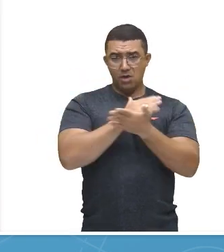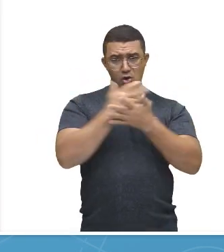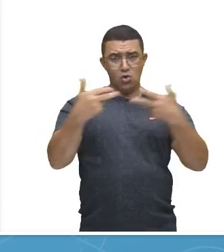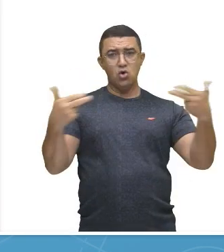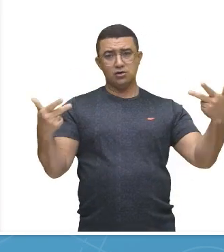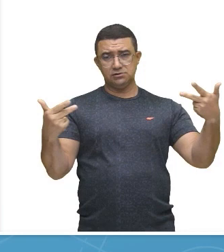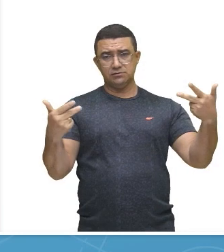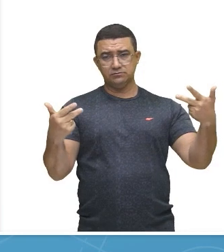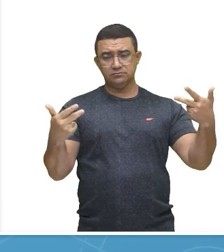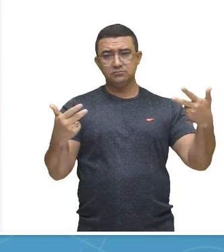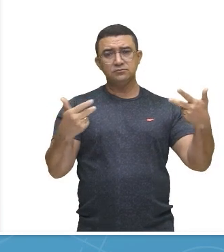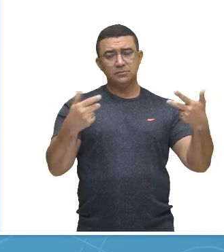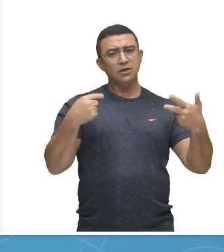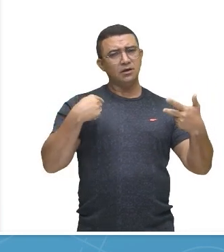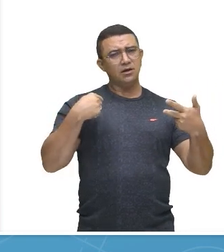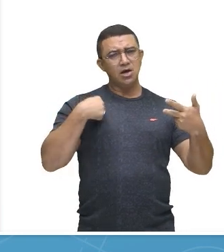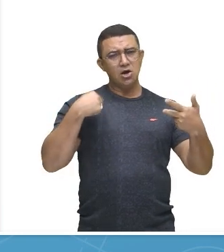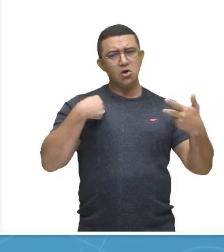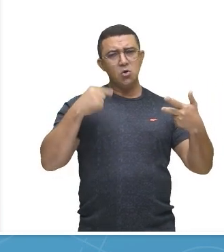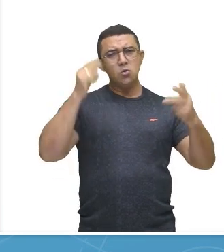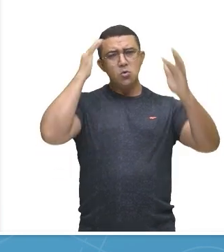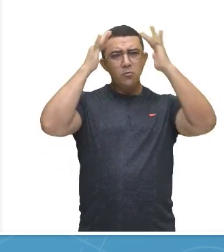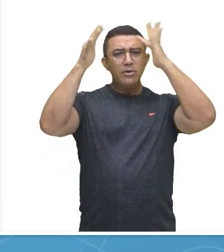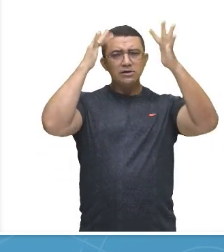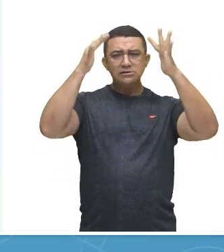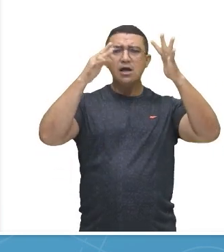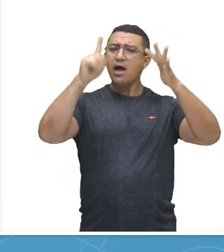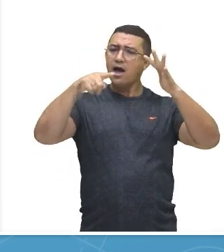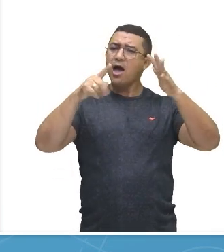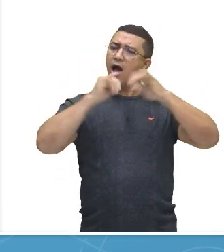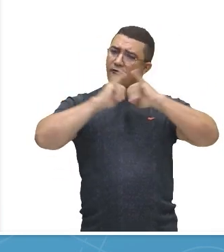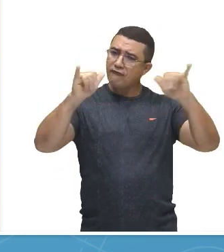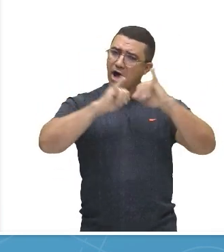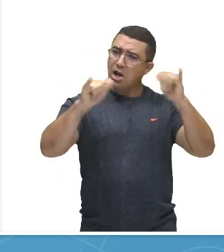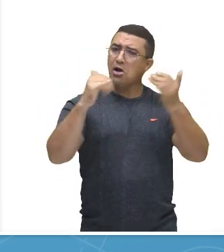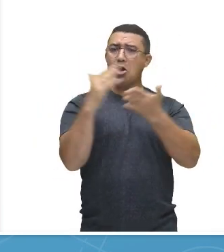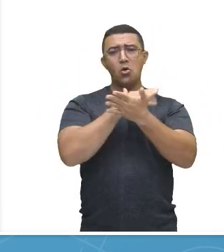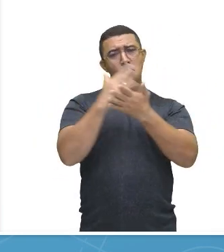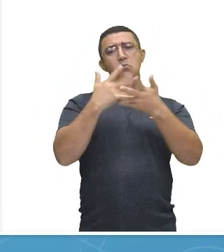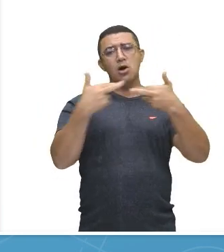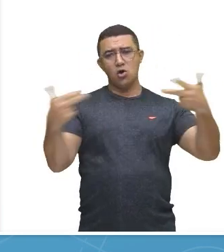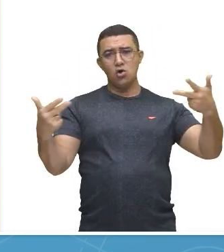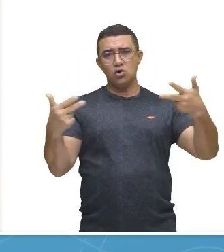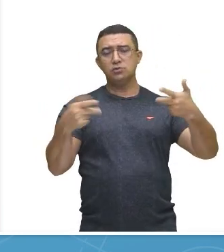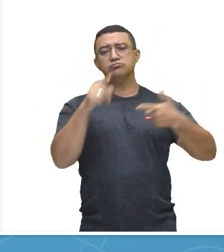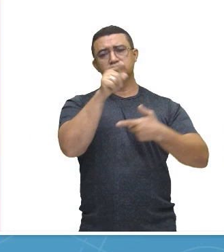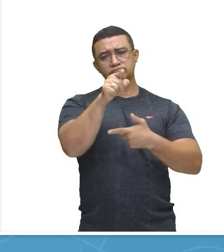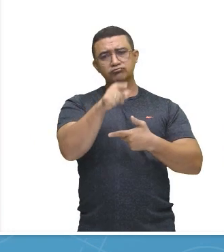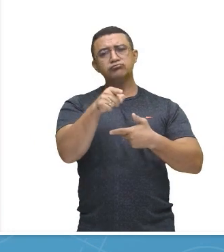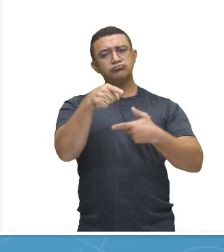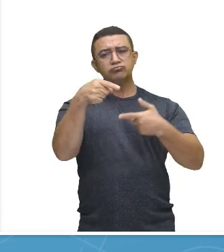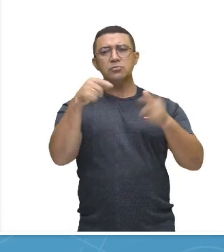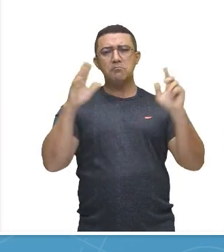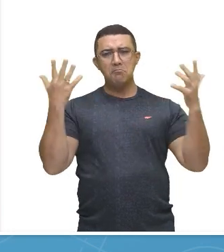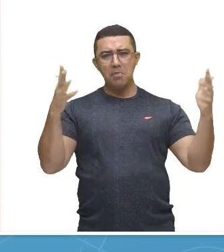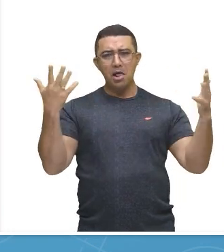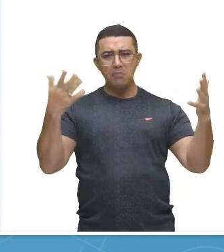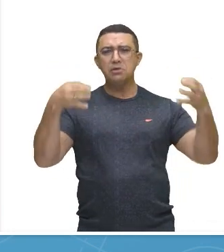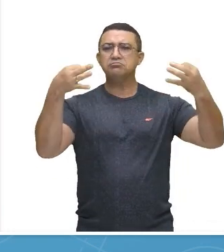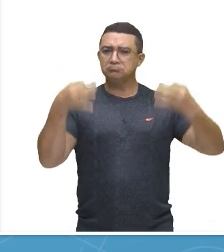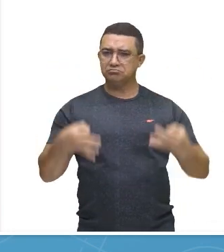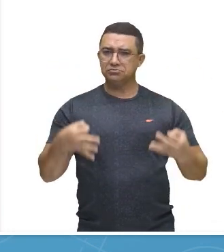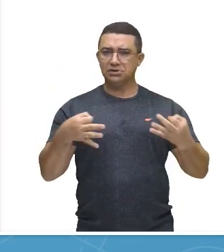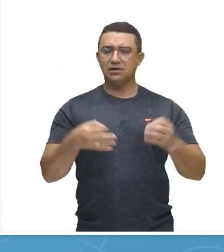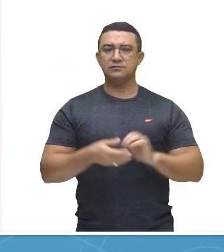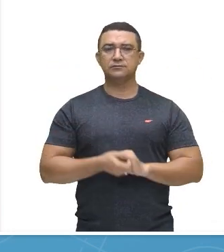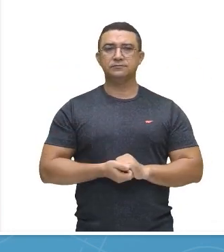professor. Eu pensei que declarativa declara algo. Olha, então você está demais, você está perfeito.